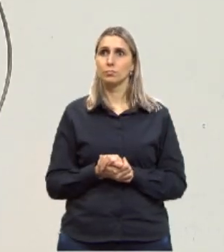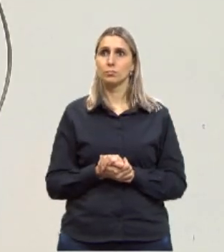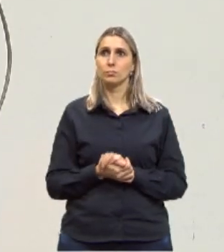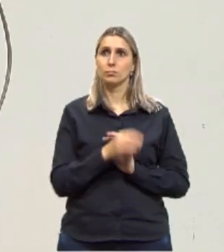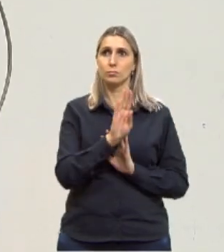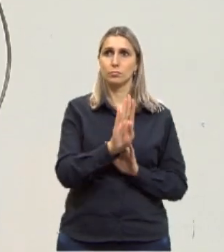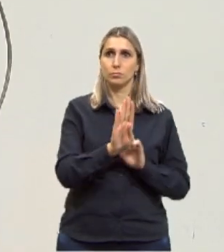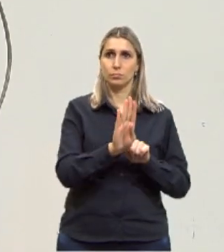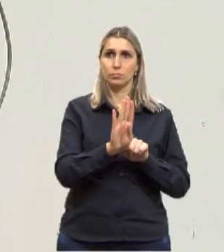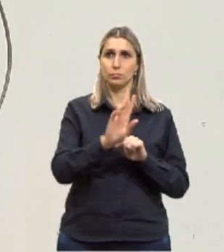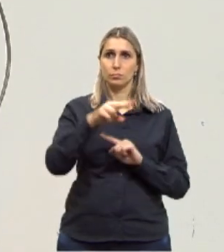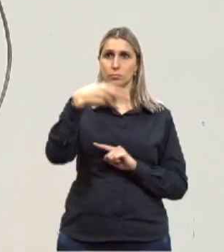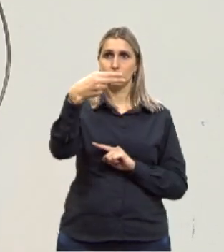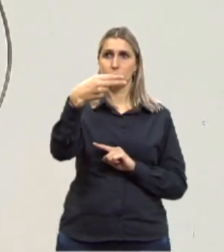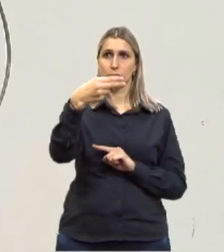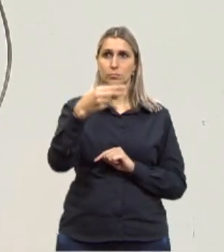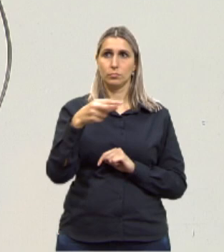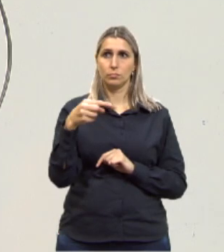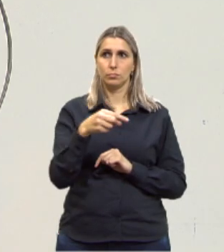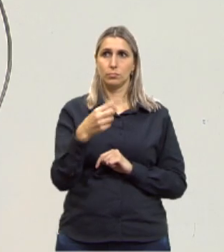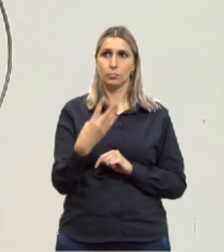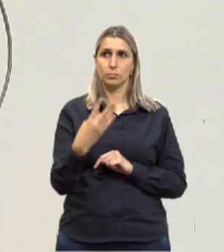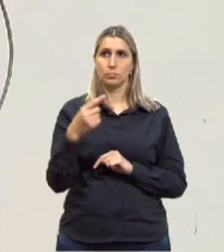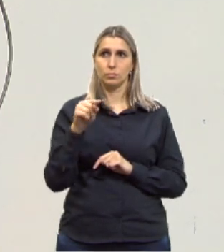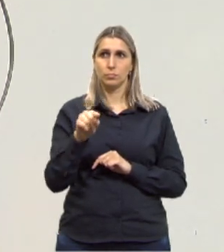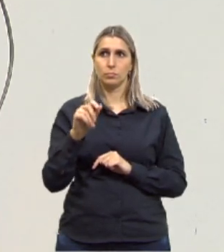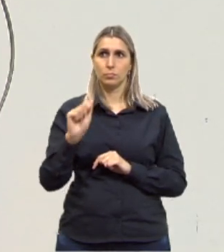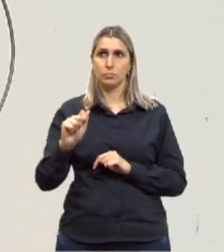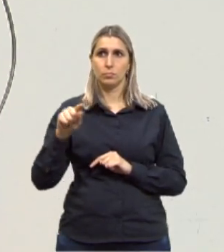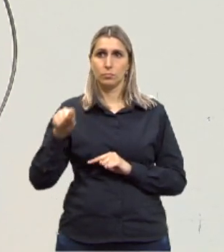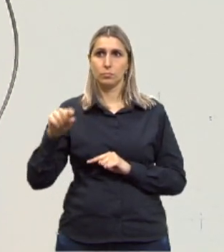B ao quadrado menos 4AC.